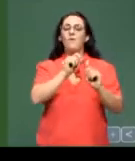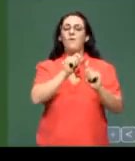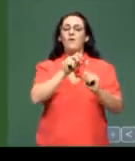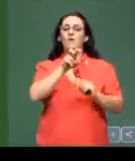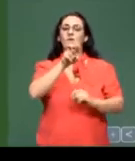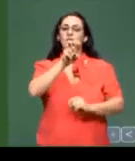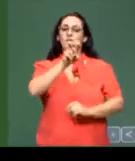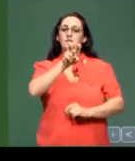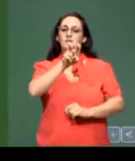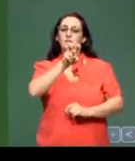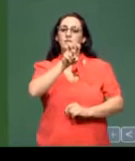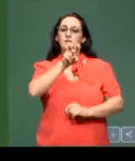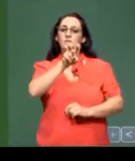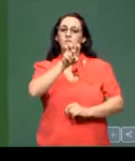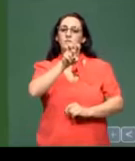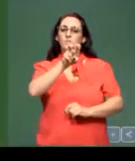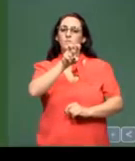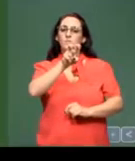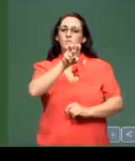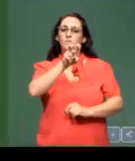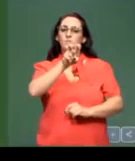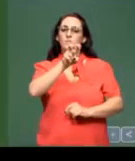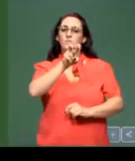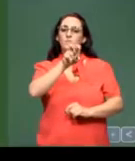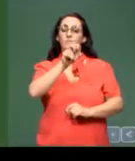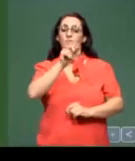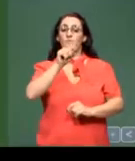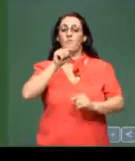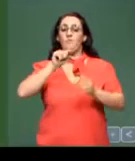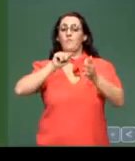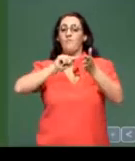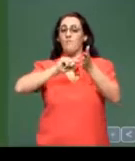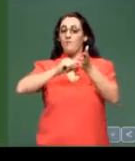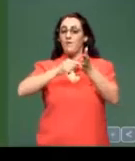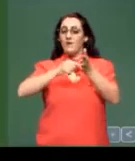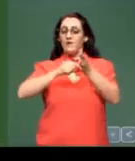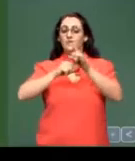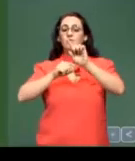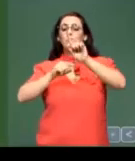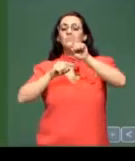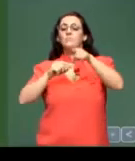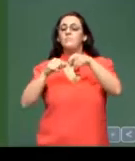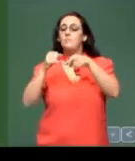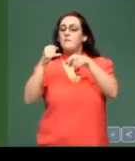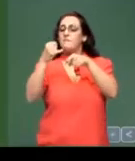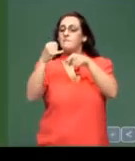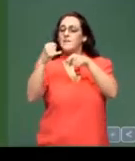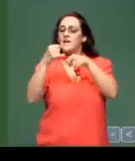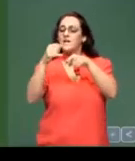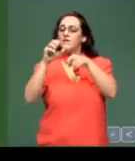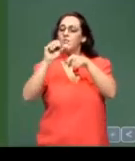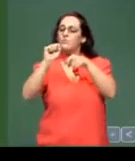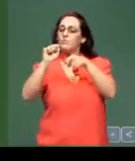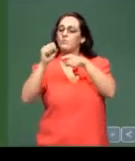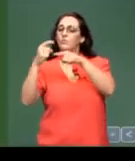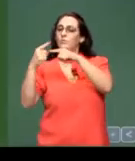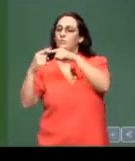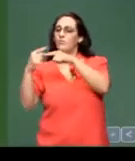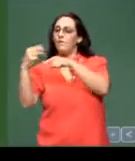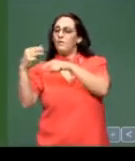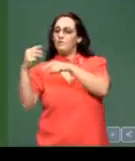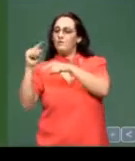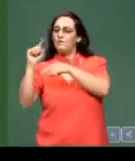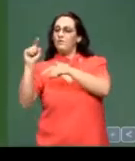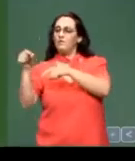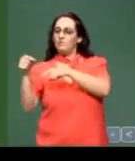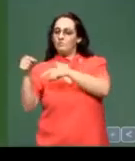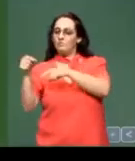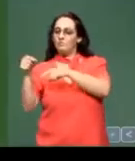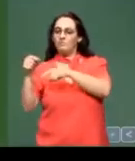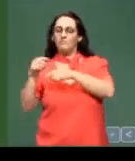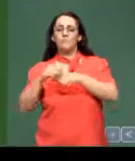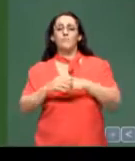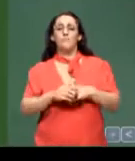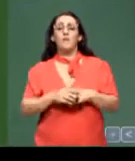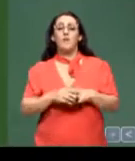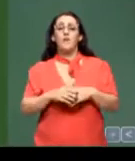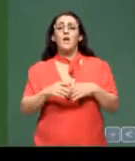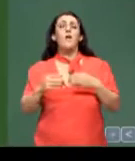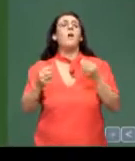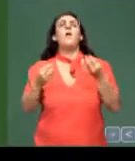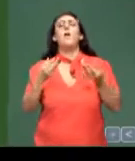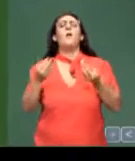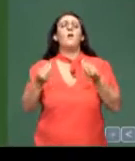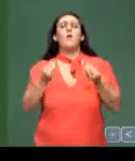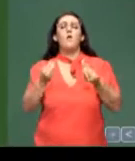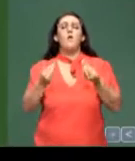vezes, ok? Ó, vou colocar parênteses, menos 8 mais 3. E aí eu vou fazer o que a professora